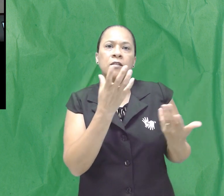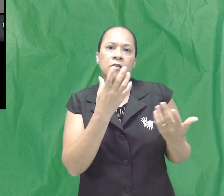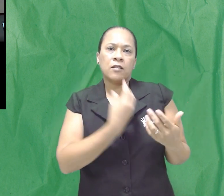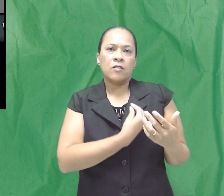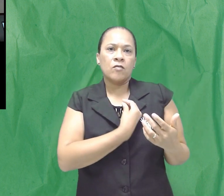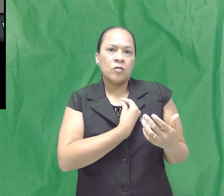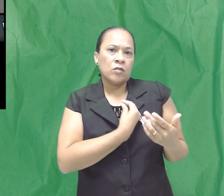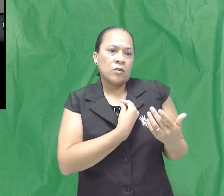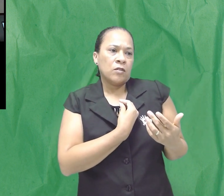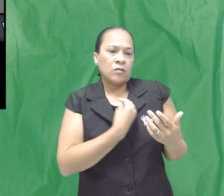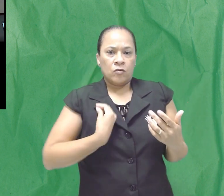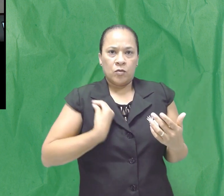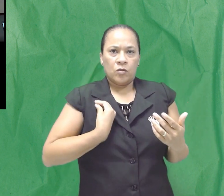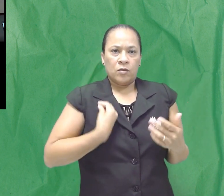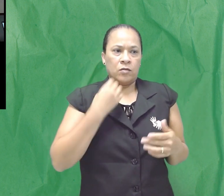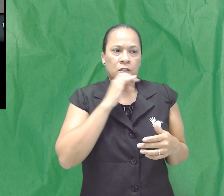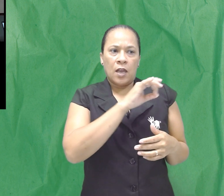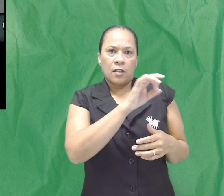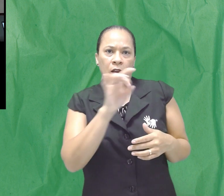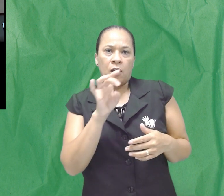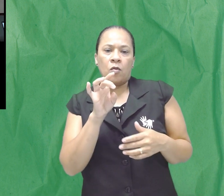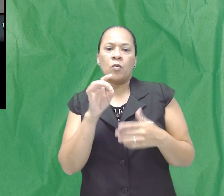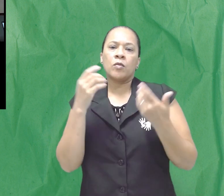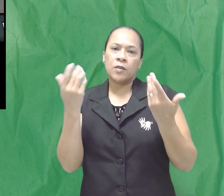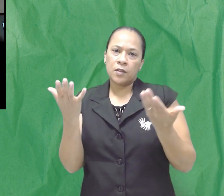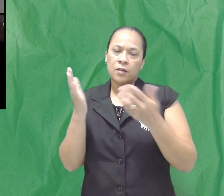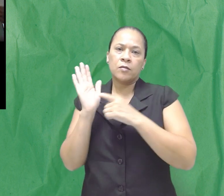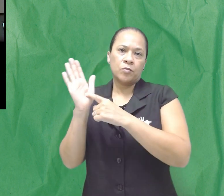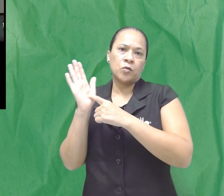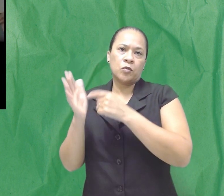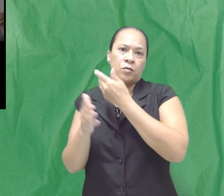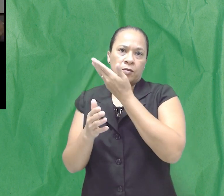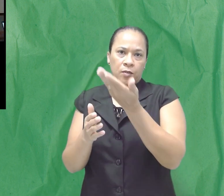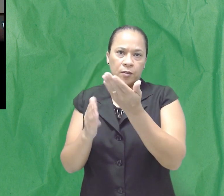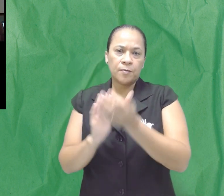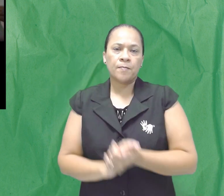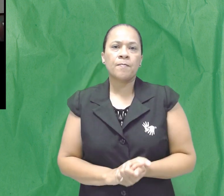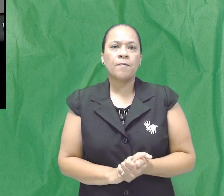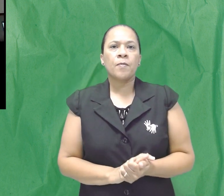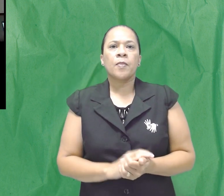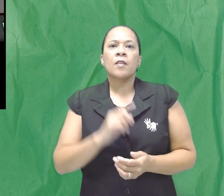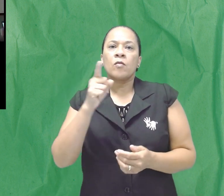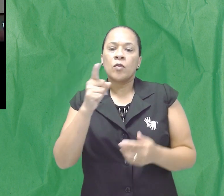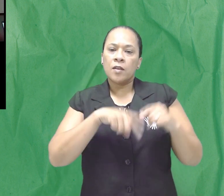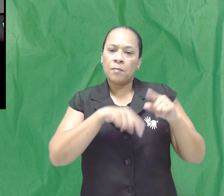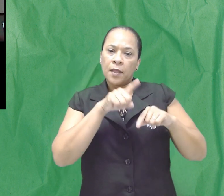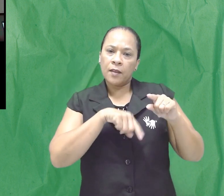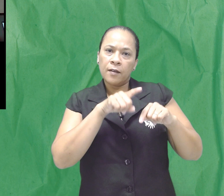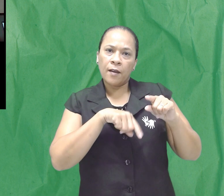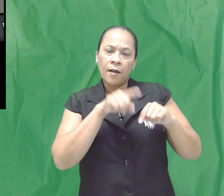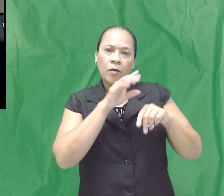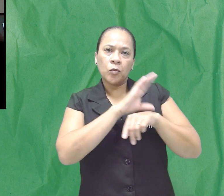suas funcionalidades, são esses os principais que eu gostaria de conversar com vocês. Quando acessarem a cartilha,